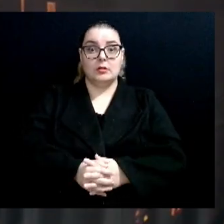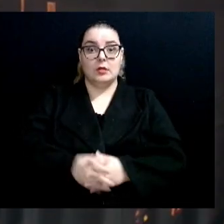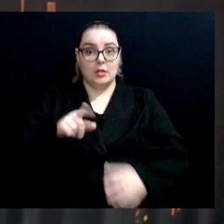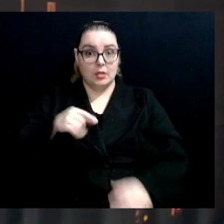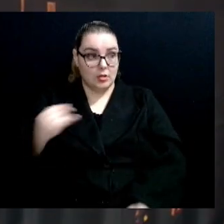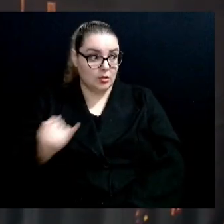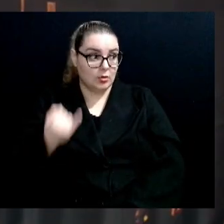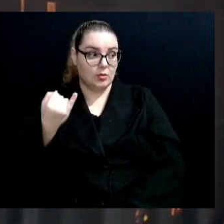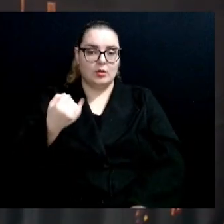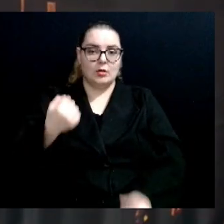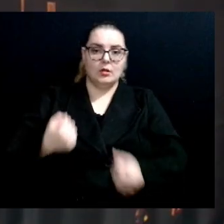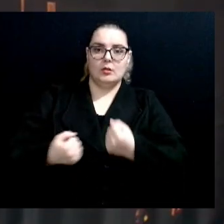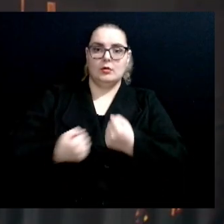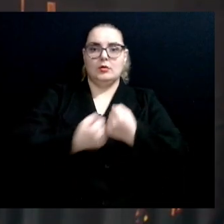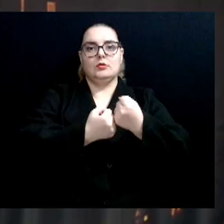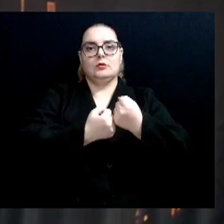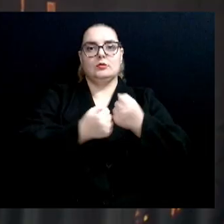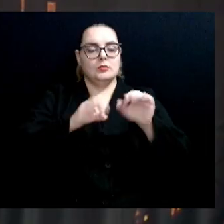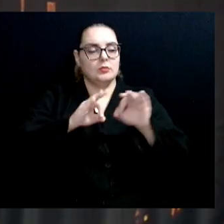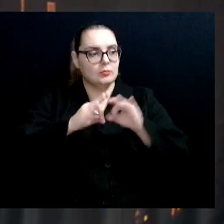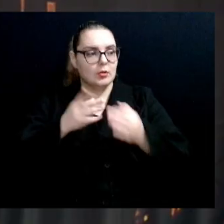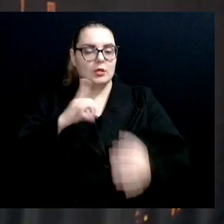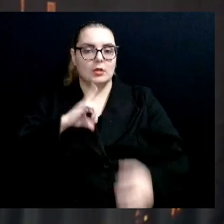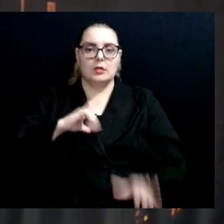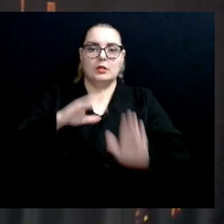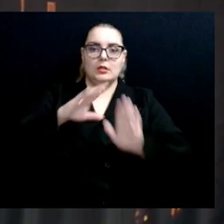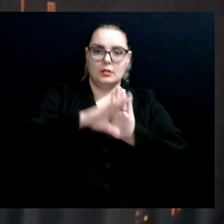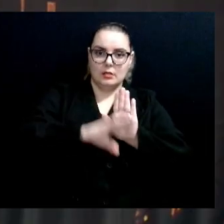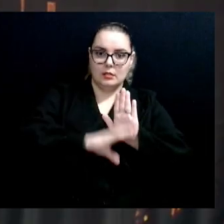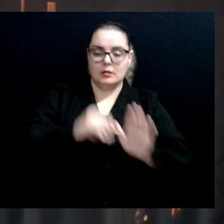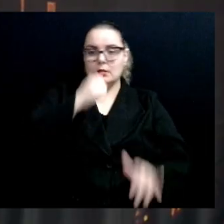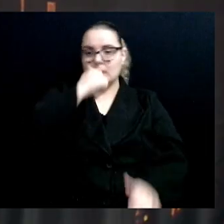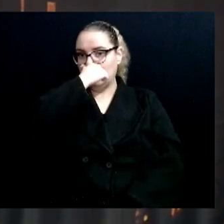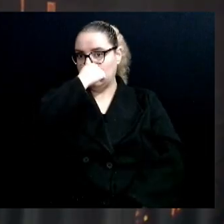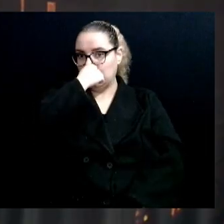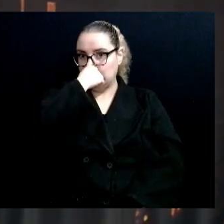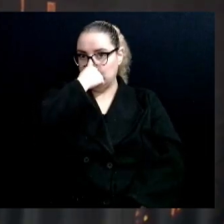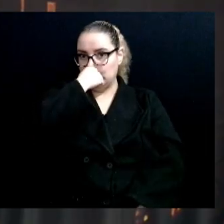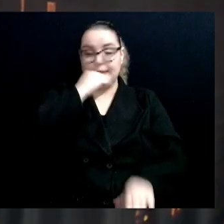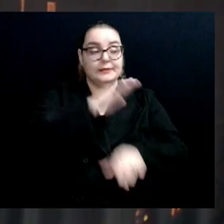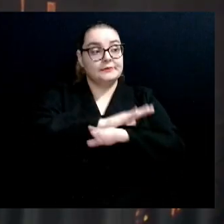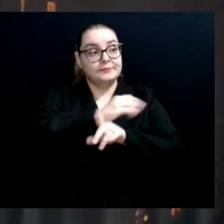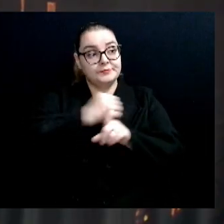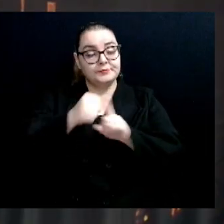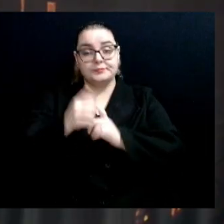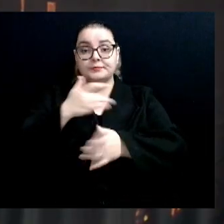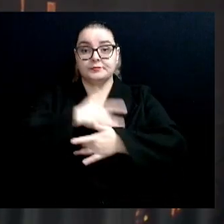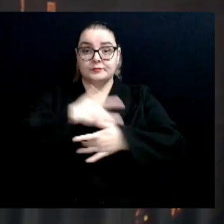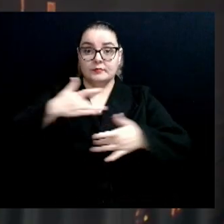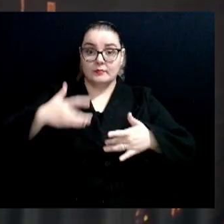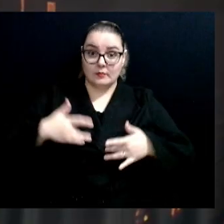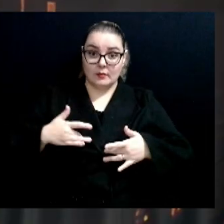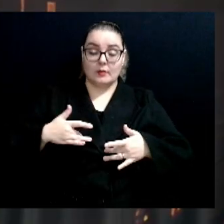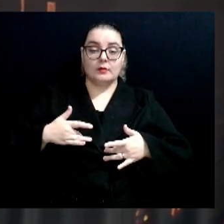à família. Existem programas da assistência social, da saúde, de fiscalizar, de orientar